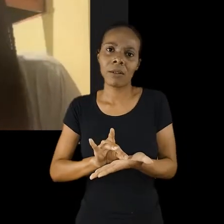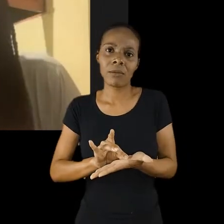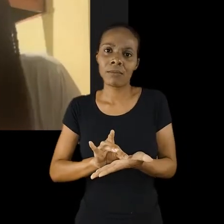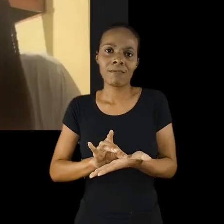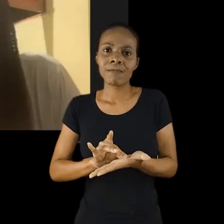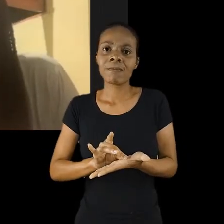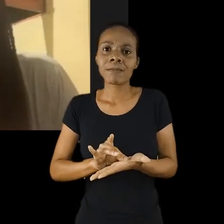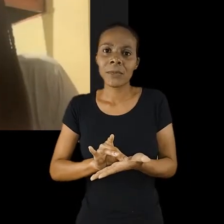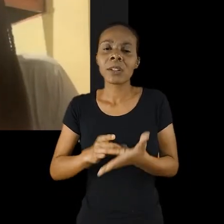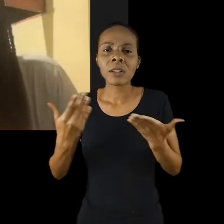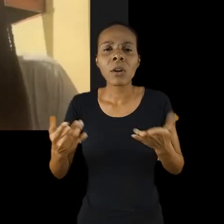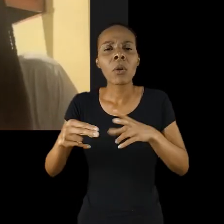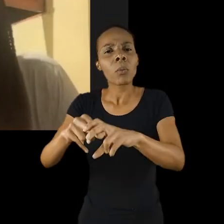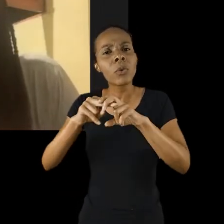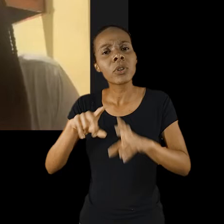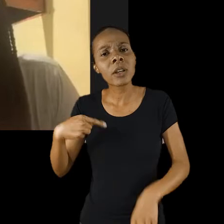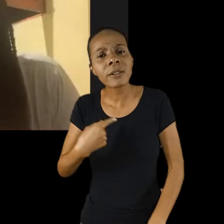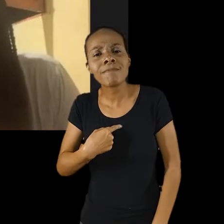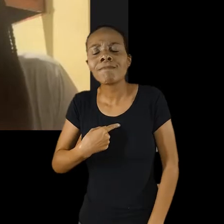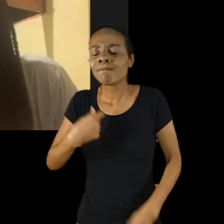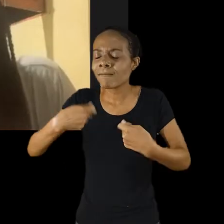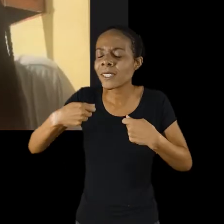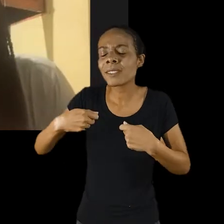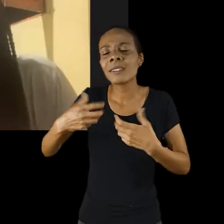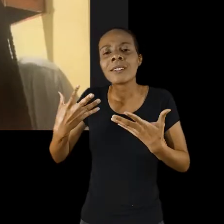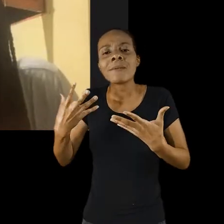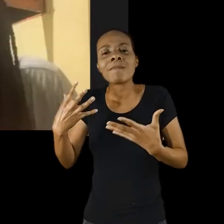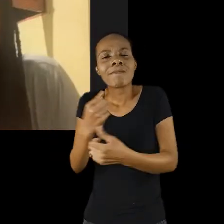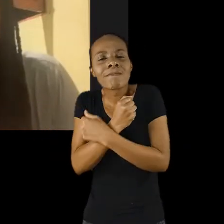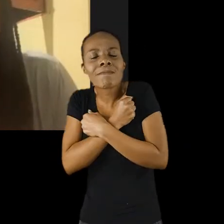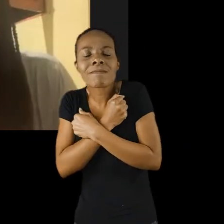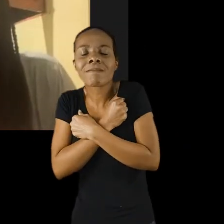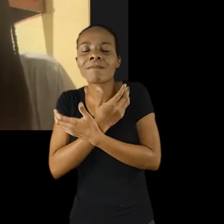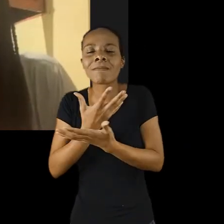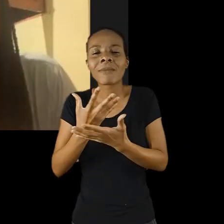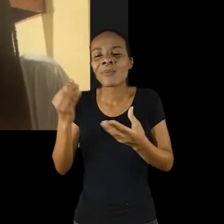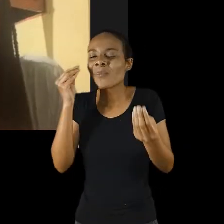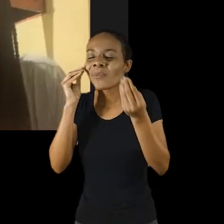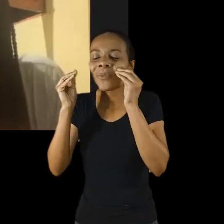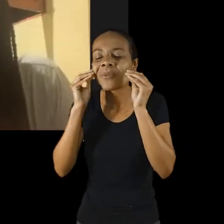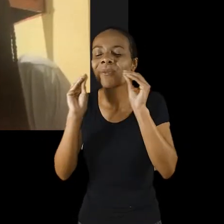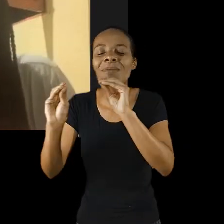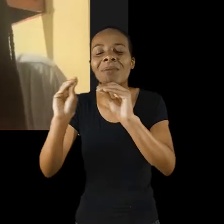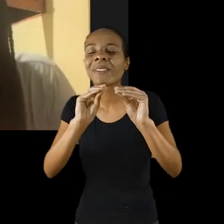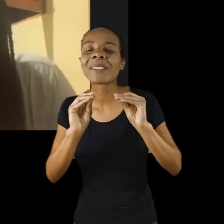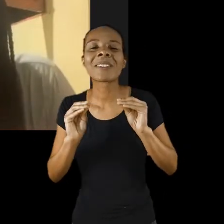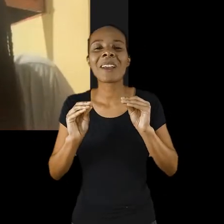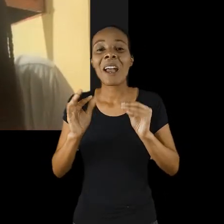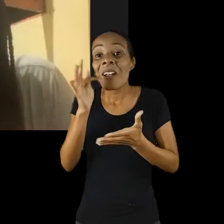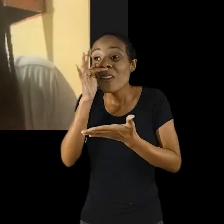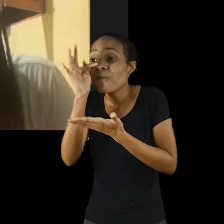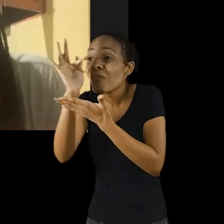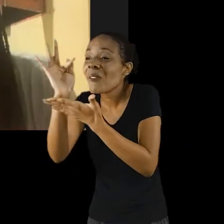por isso que a gente precisa se amar e se ter, e se tocar, e se beijar, e se dar flores, e sabe dizer, caramba, irmão, como você